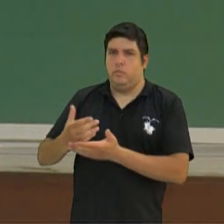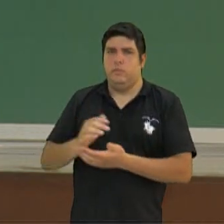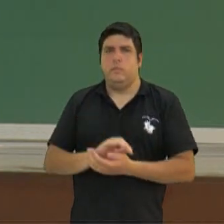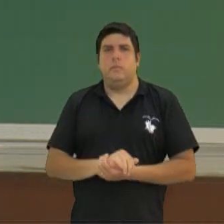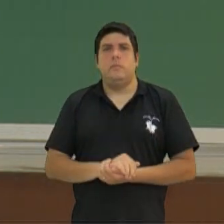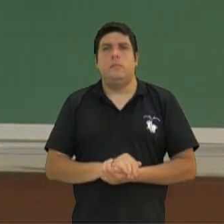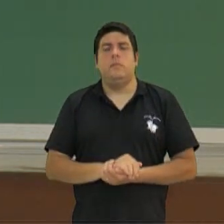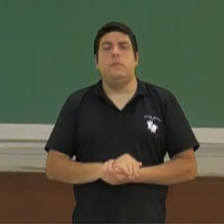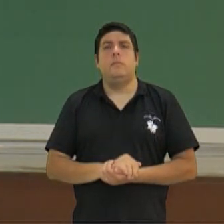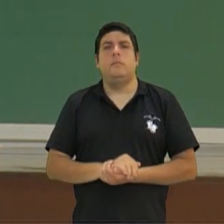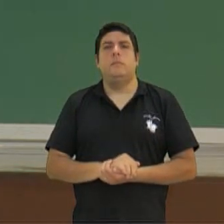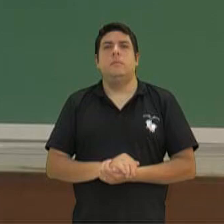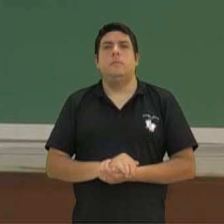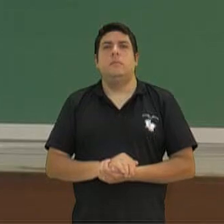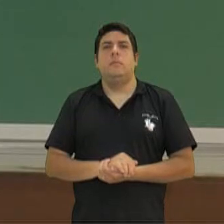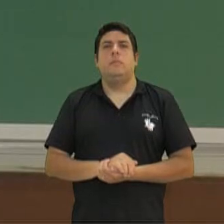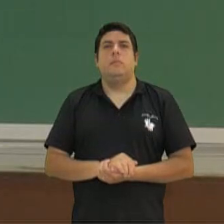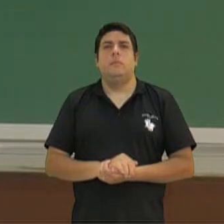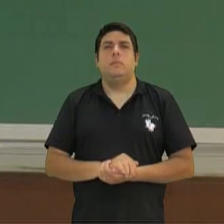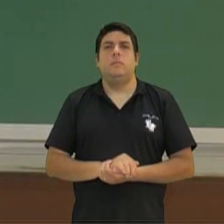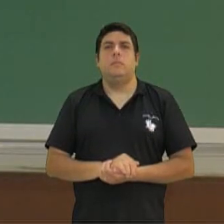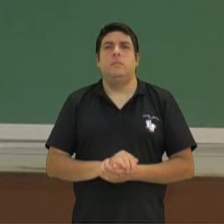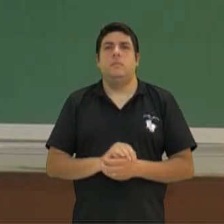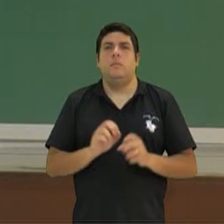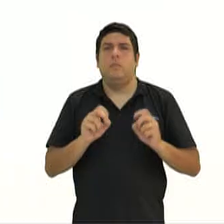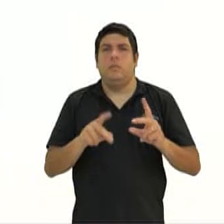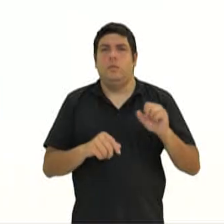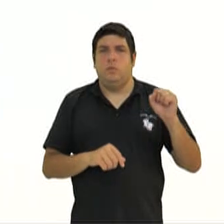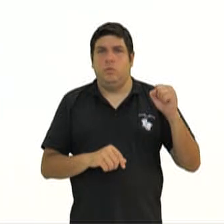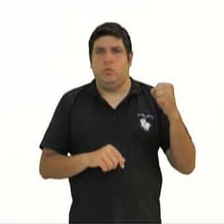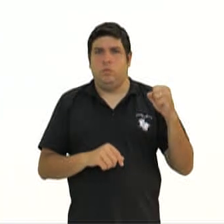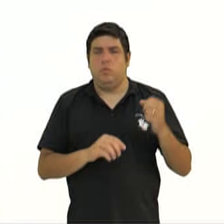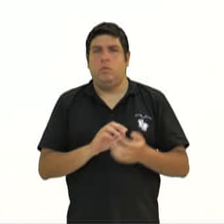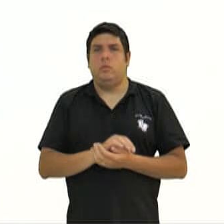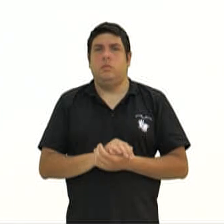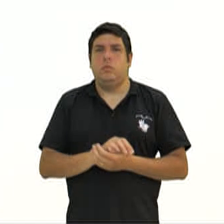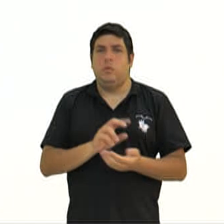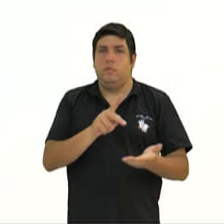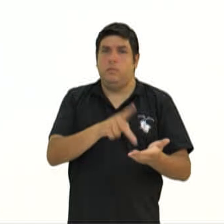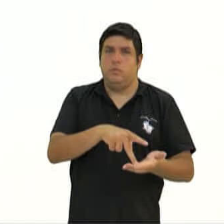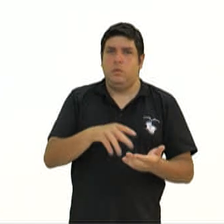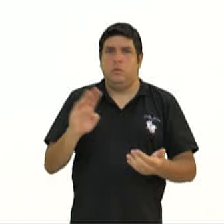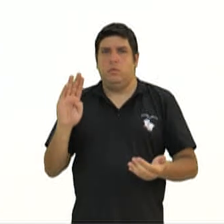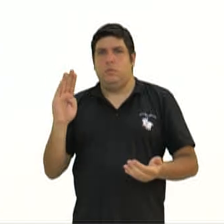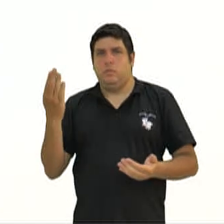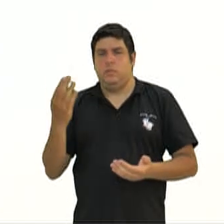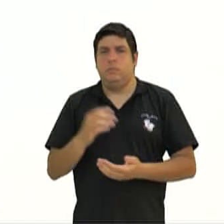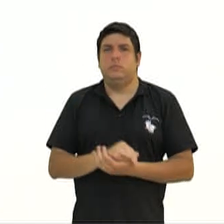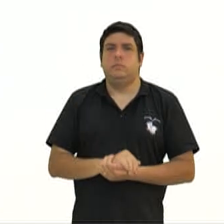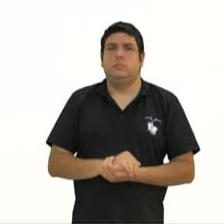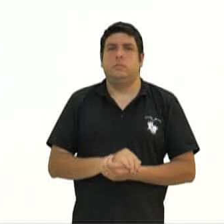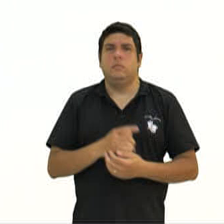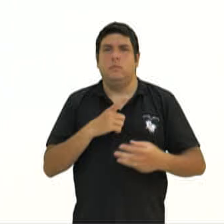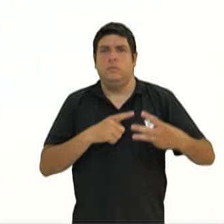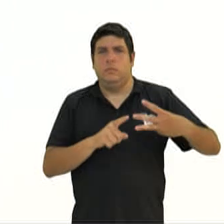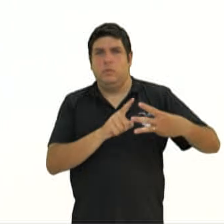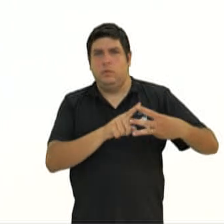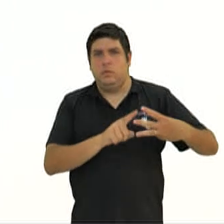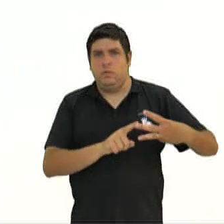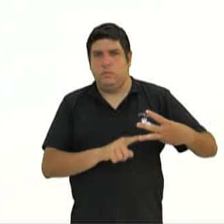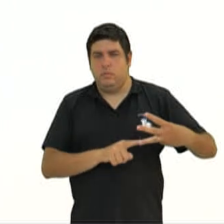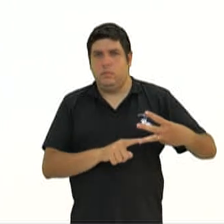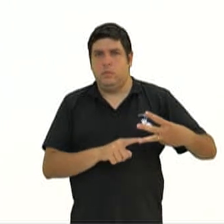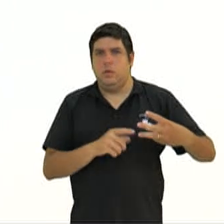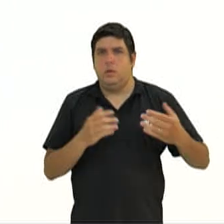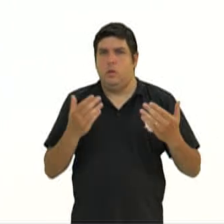bom? Então, vamos seguir. Número 8, true or false. Então, eu tenho aqui 3 afirmativas.